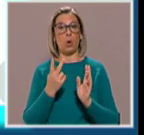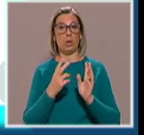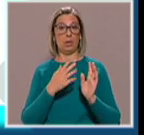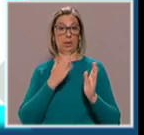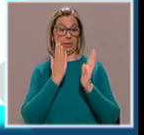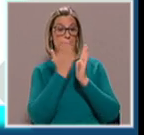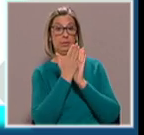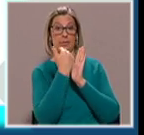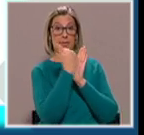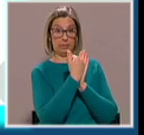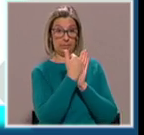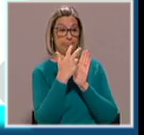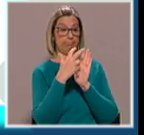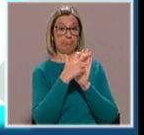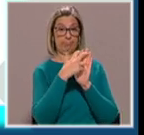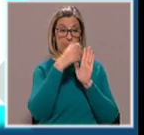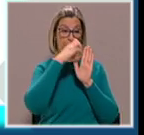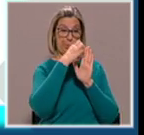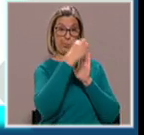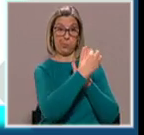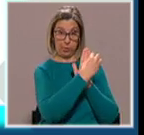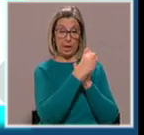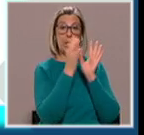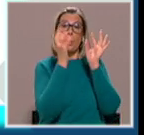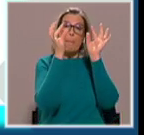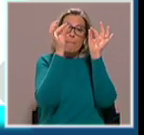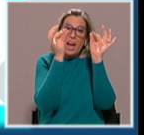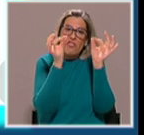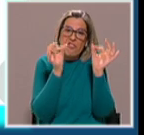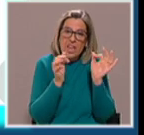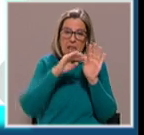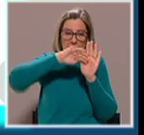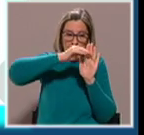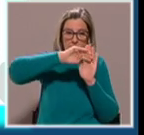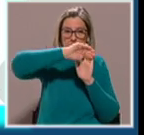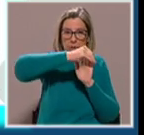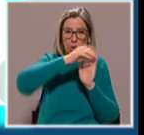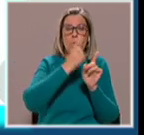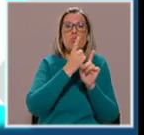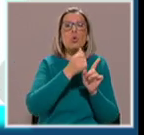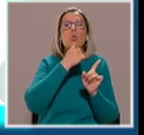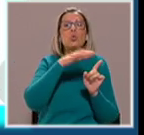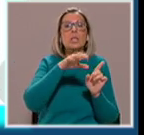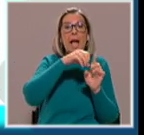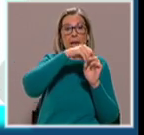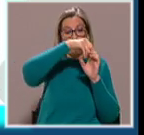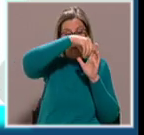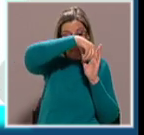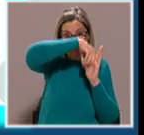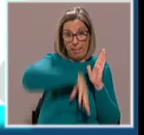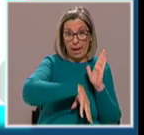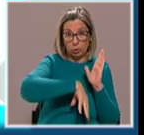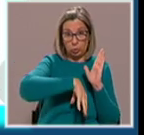as paredes das aurículas são mais finas, até porque o sangue que está nas aurículas vai depois passar para os